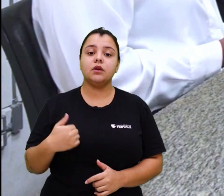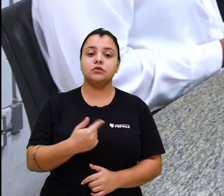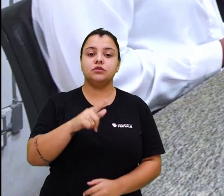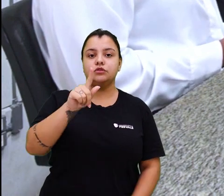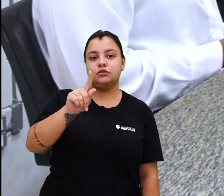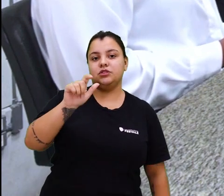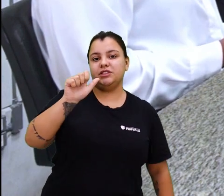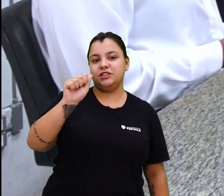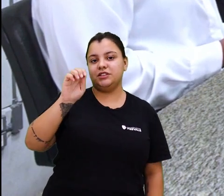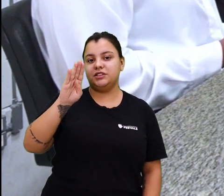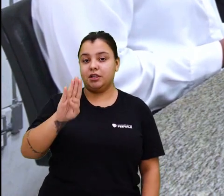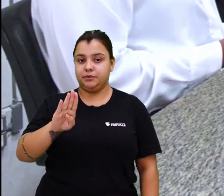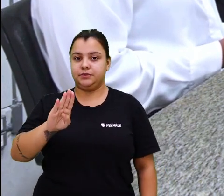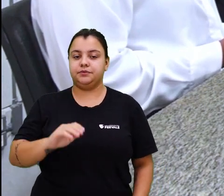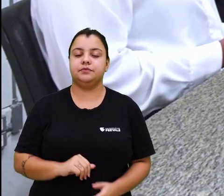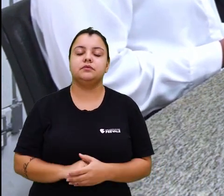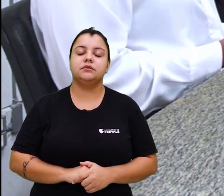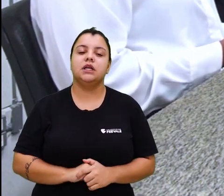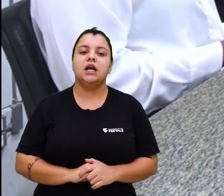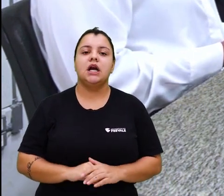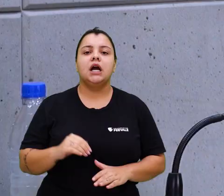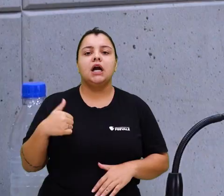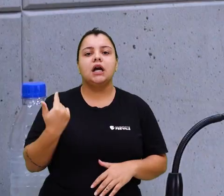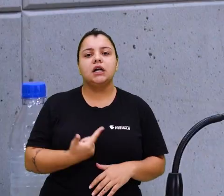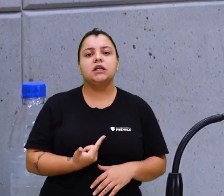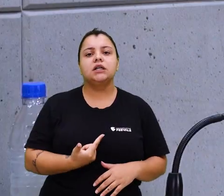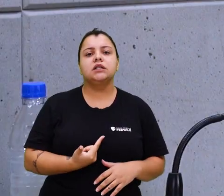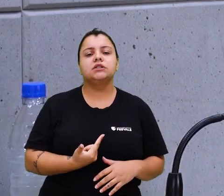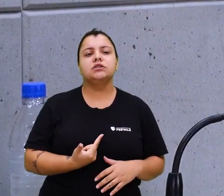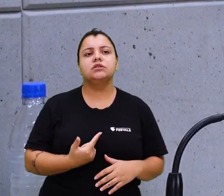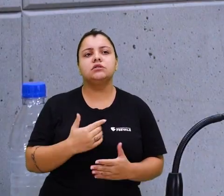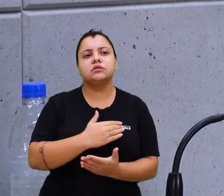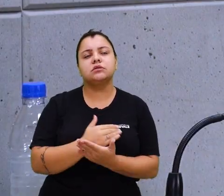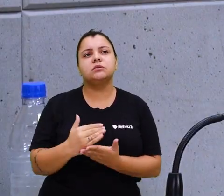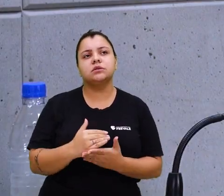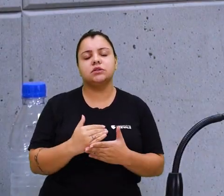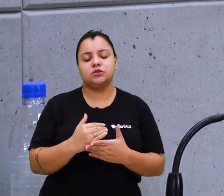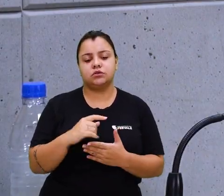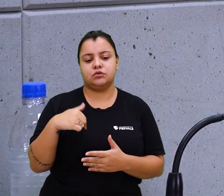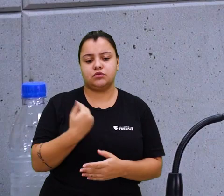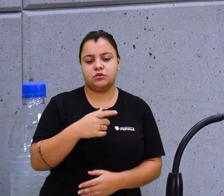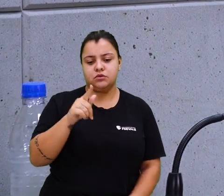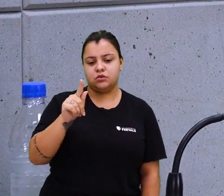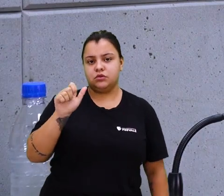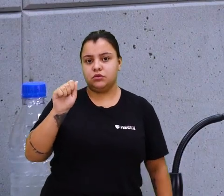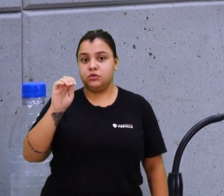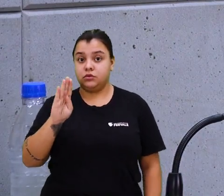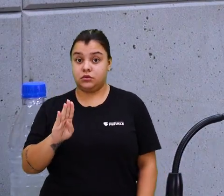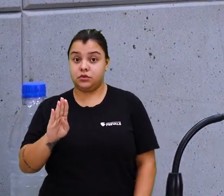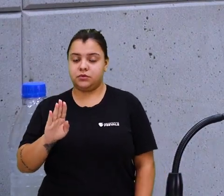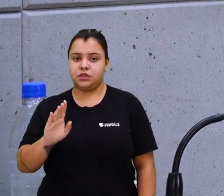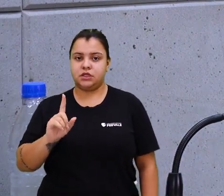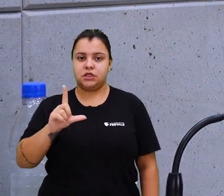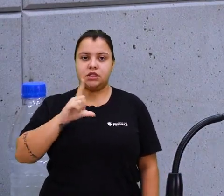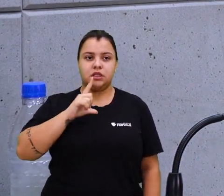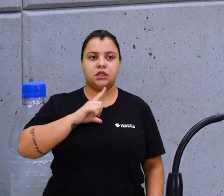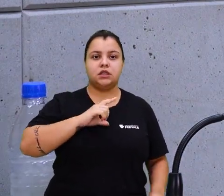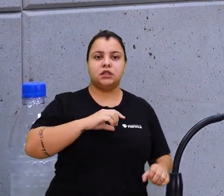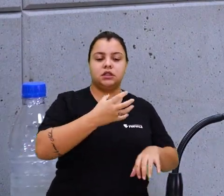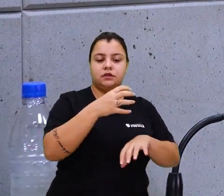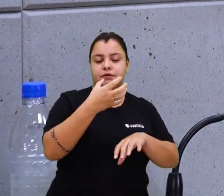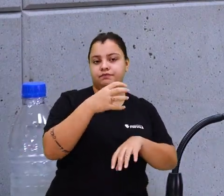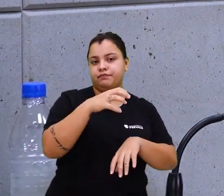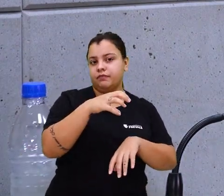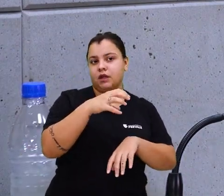jeab né e a gente desde que a gente começou o nosso jeab a gente deu disciplina de saúde da população